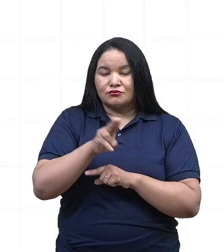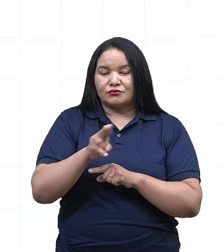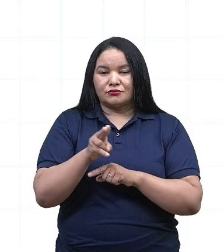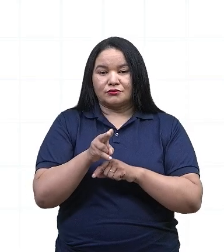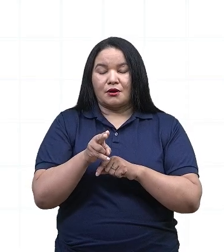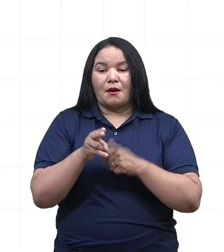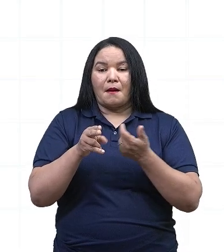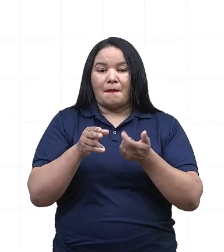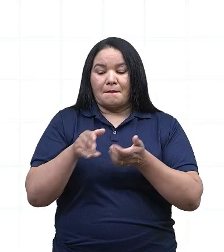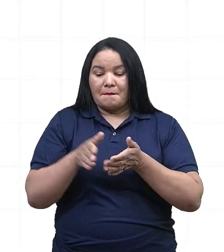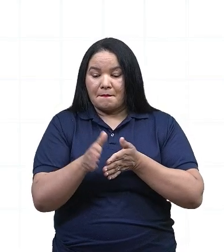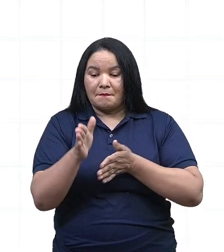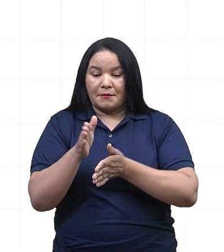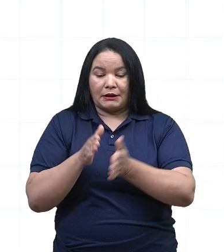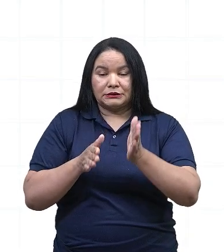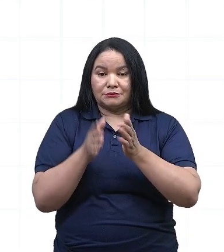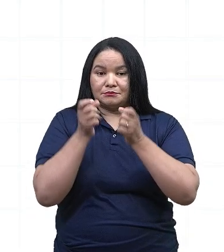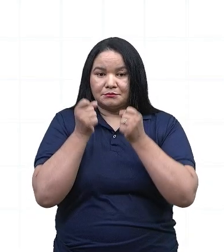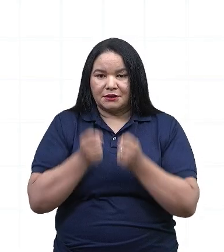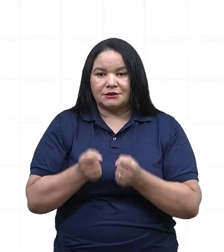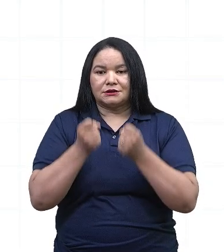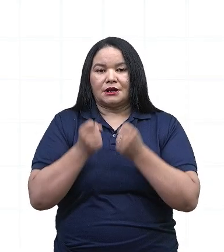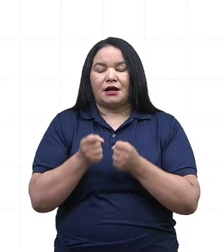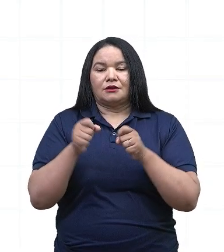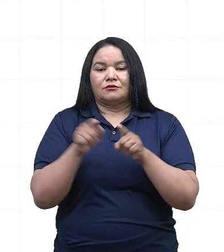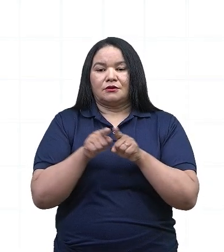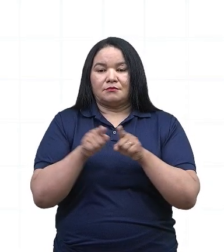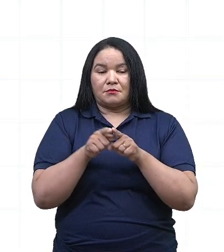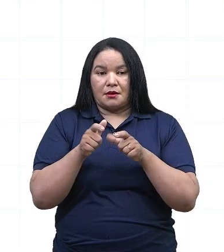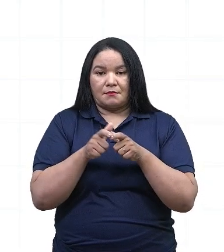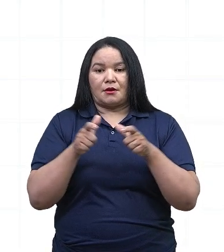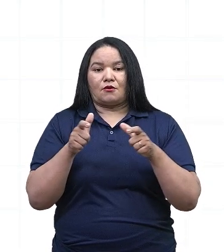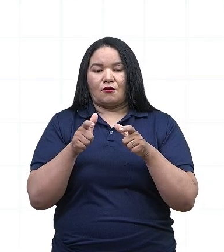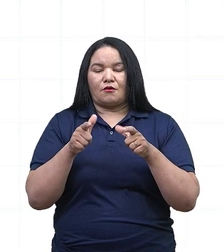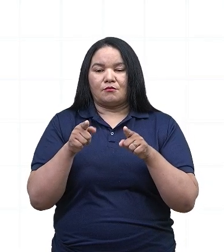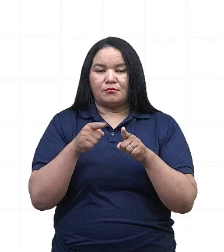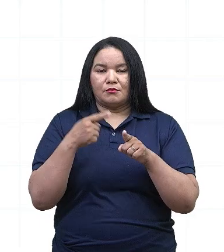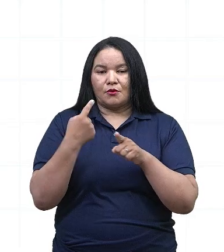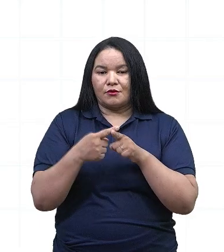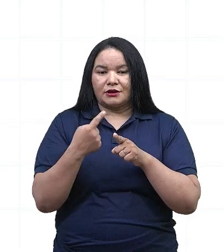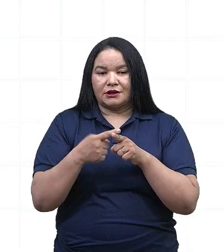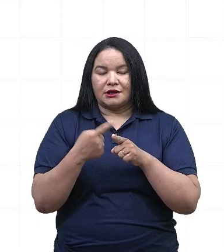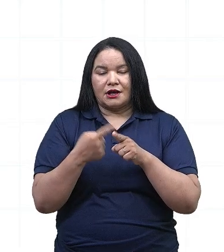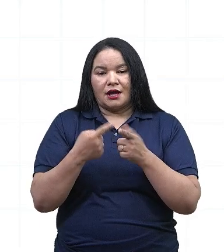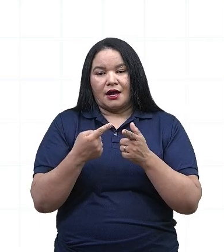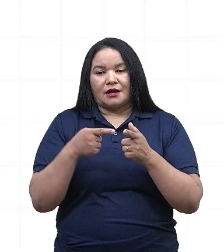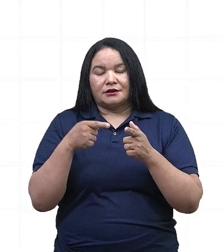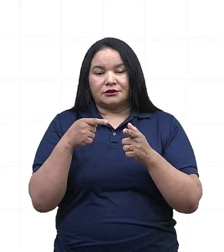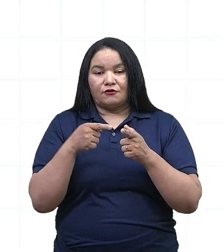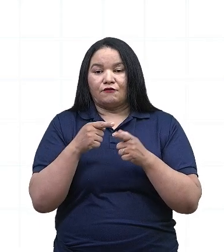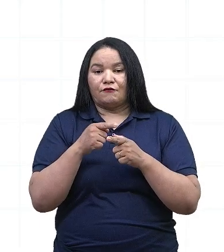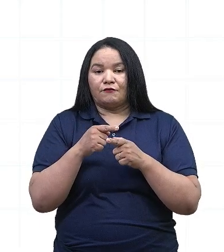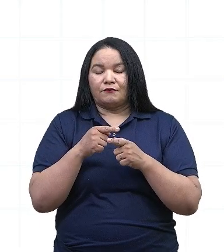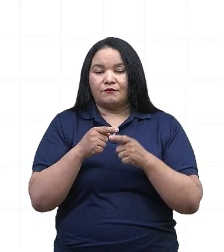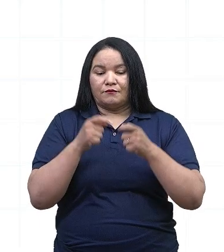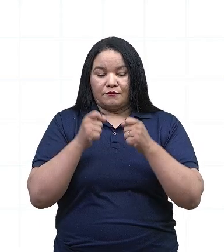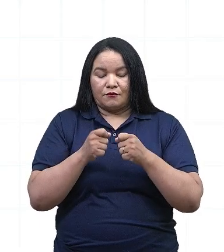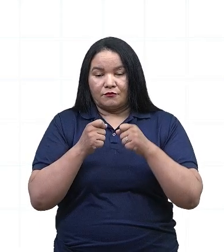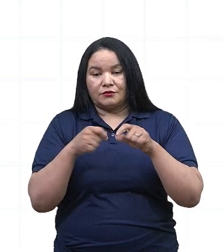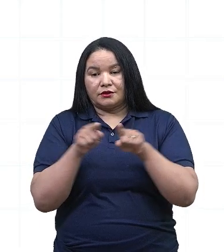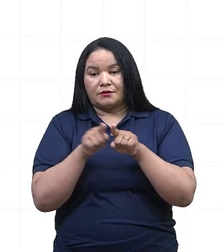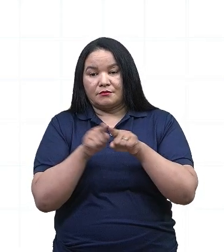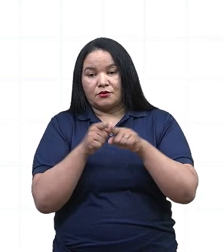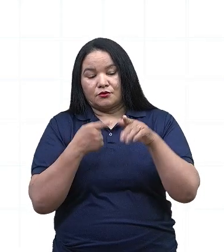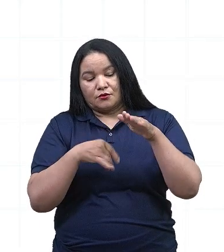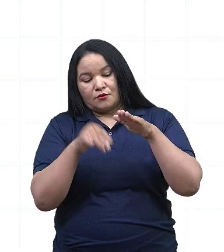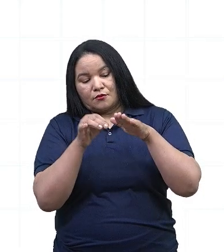Esses patins eles são mais pesados e robustos. Eles vão ter aí uma estrutura reforçada e um espaço entre as rodas chamado de